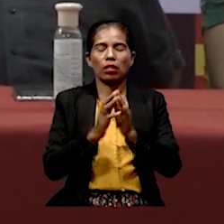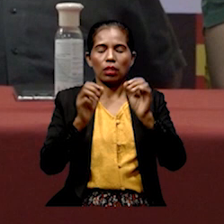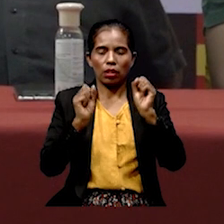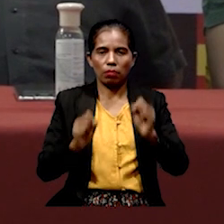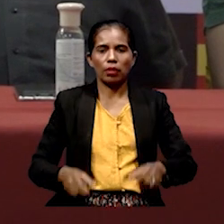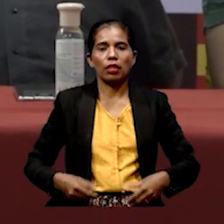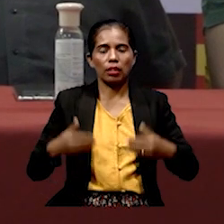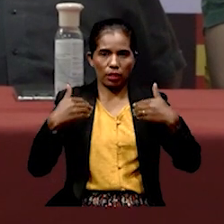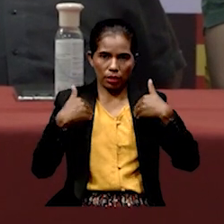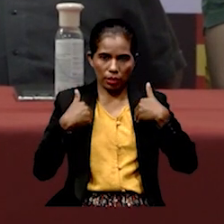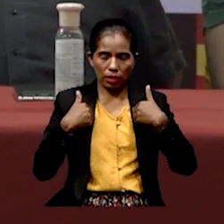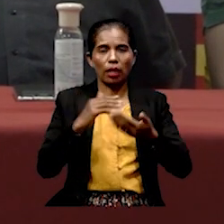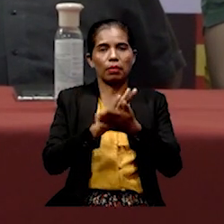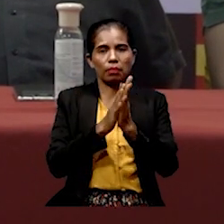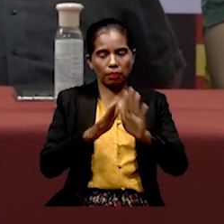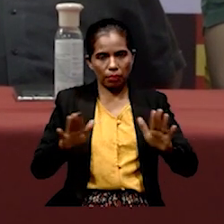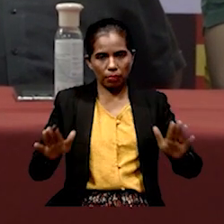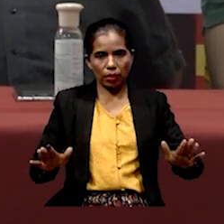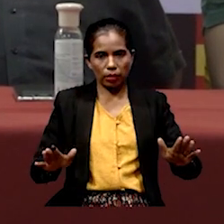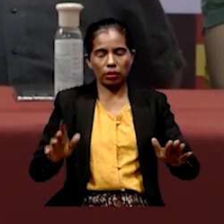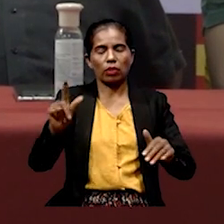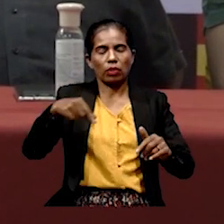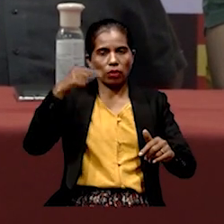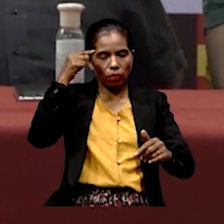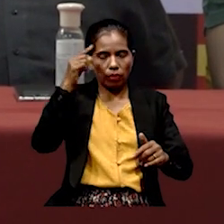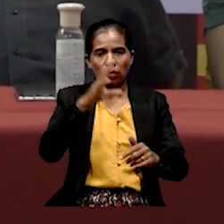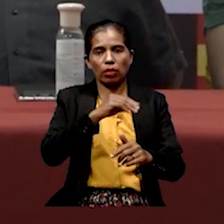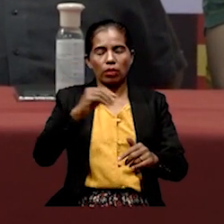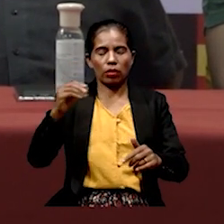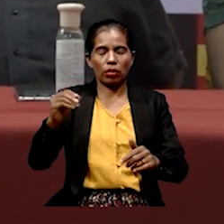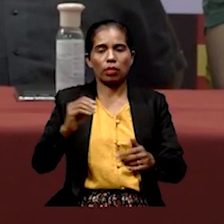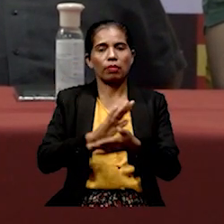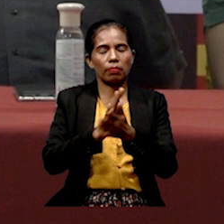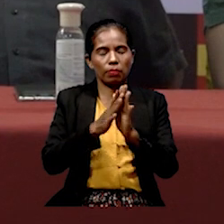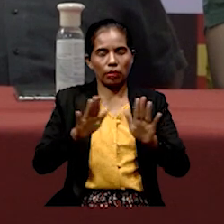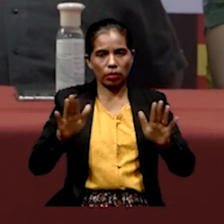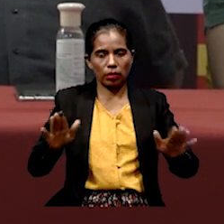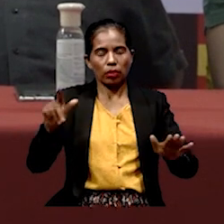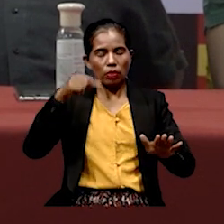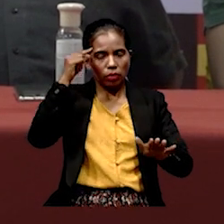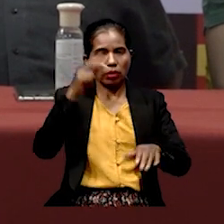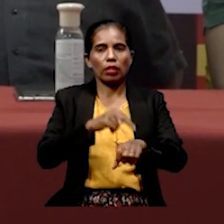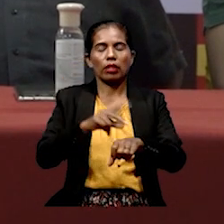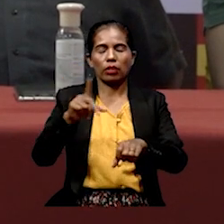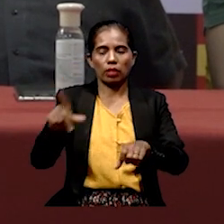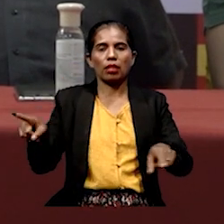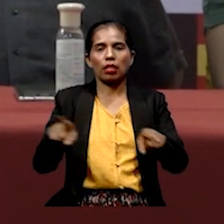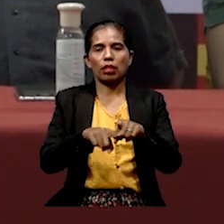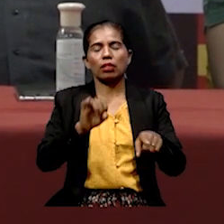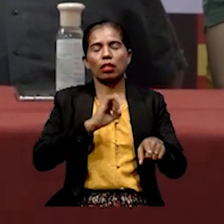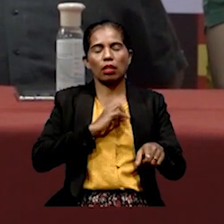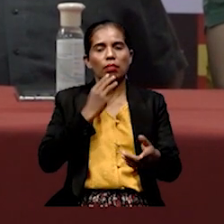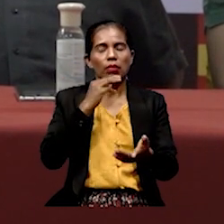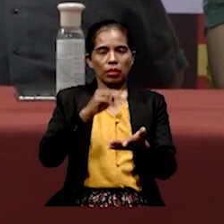garanti paso estabilidade governativa, paso na estabilidade nacional. Significa ane so ia uni mensagem